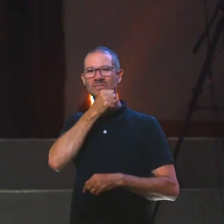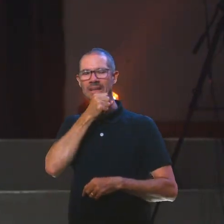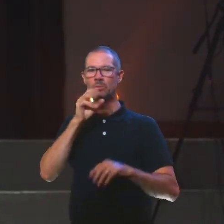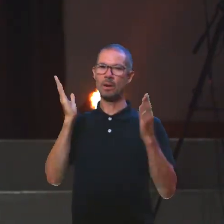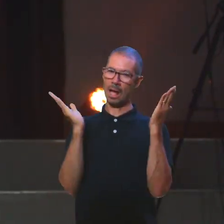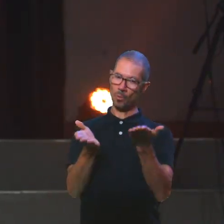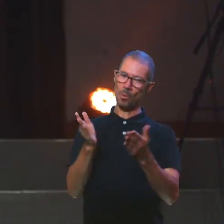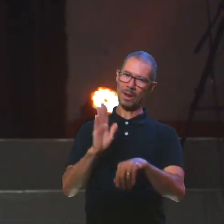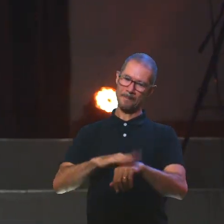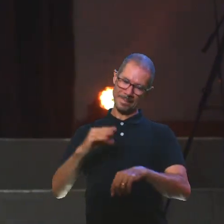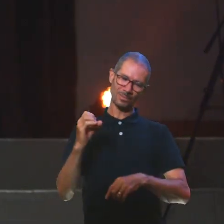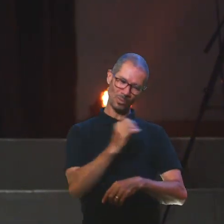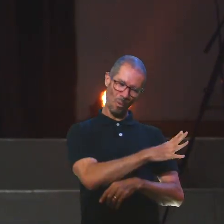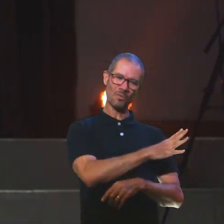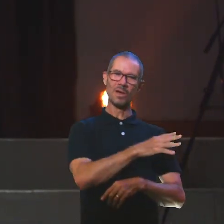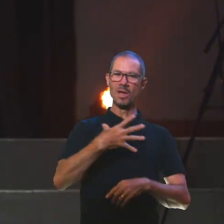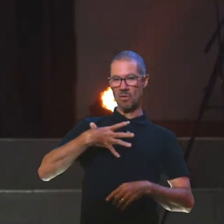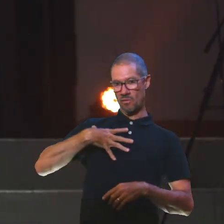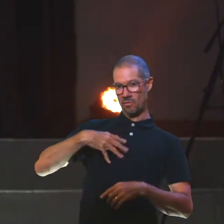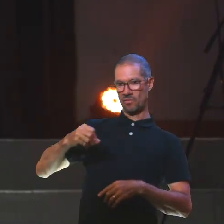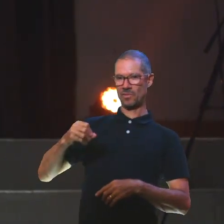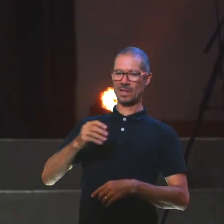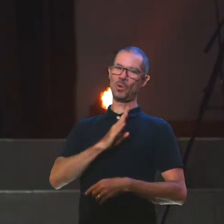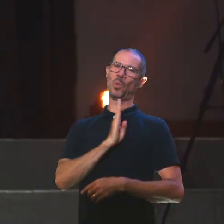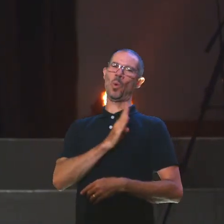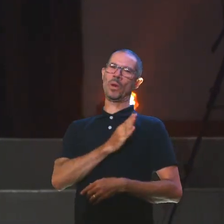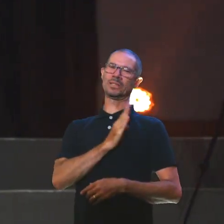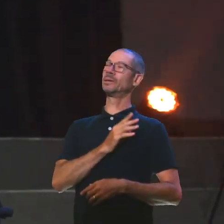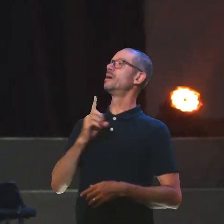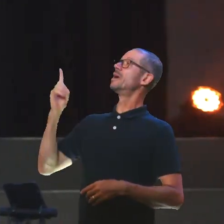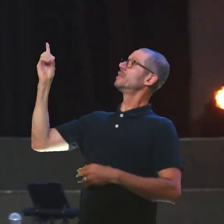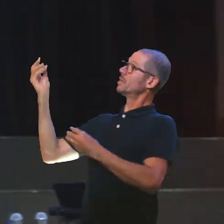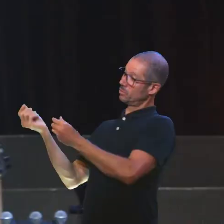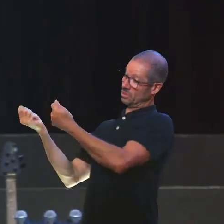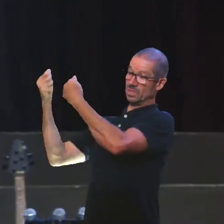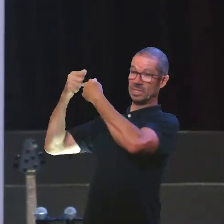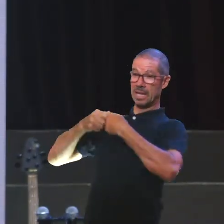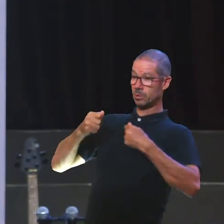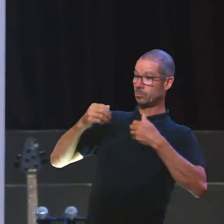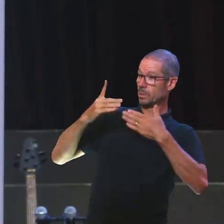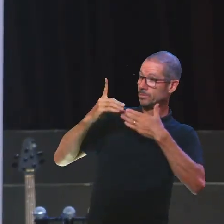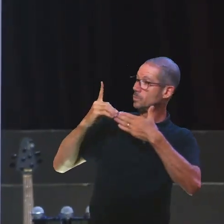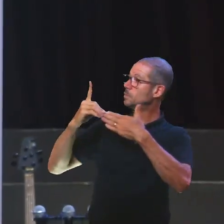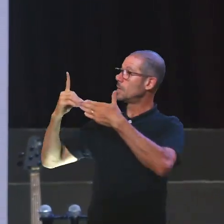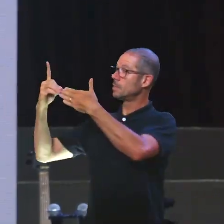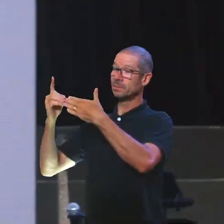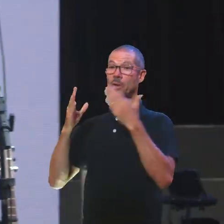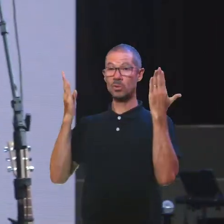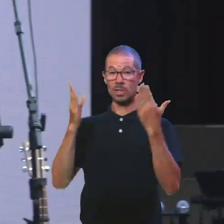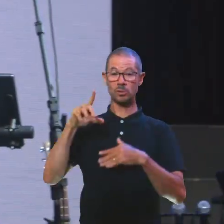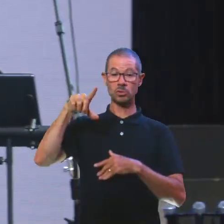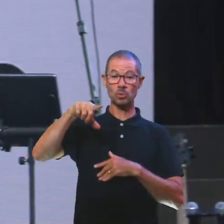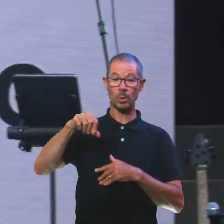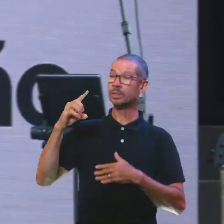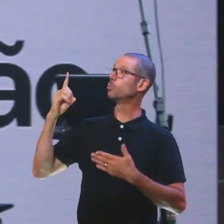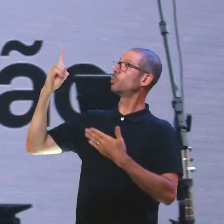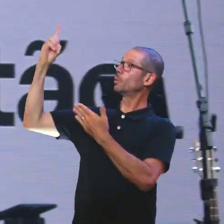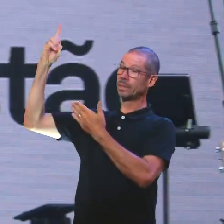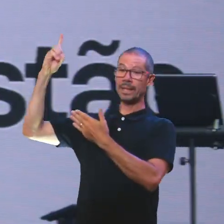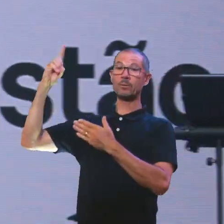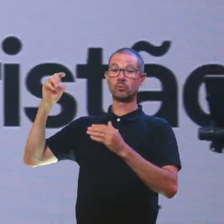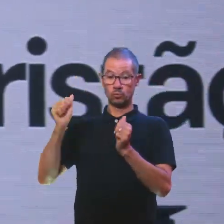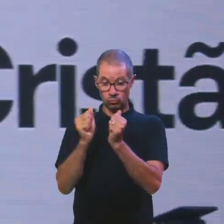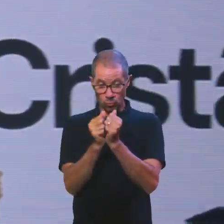mais nova, que eles eram filhos do coração, que Deus havia dado uma direção para eles, que eles haviam sido escolhidos por Deus para fazer parte da